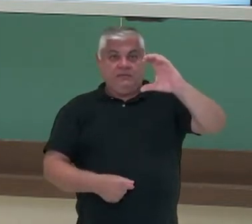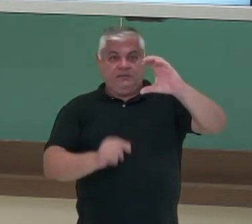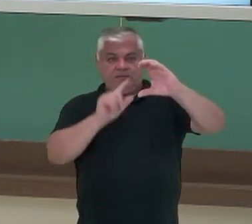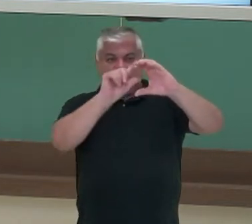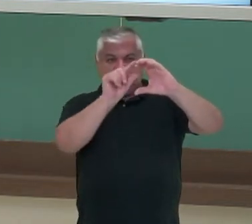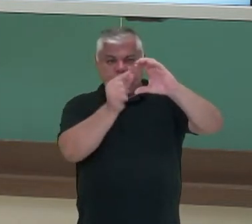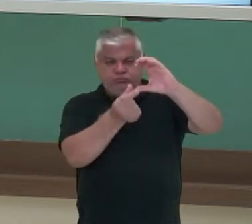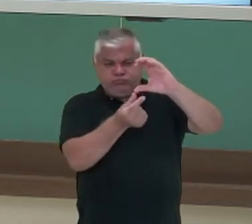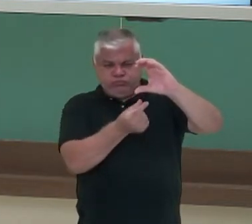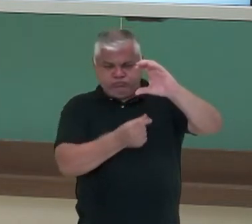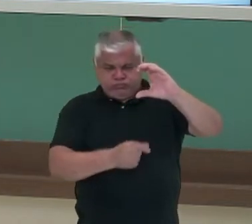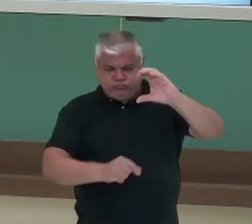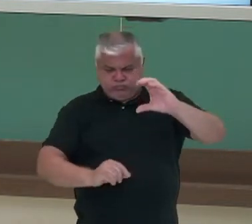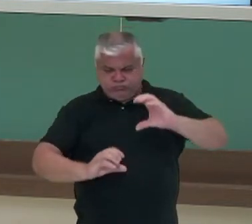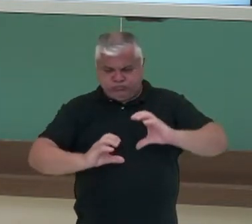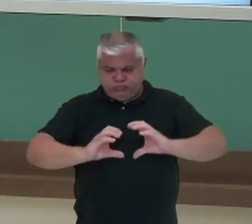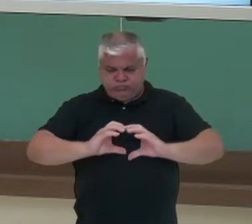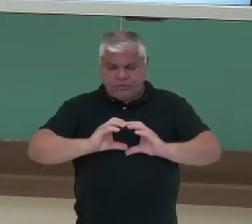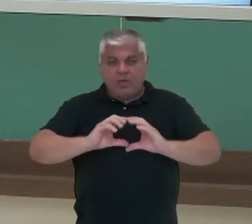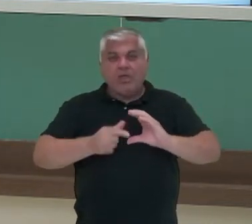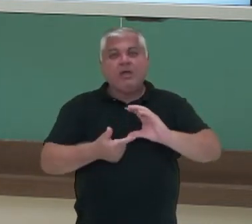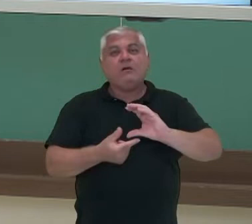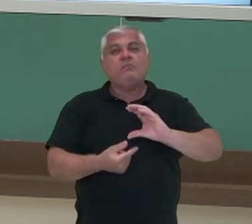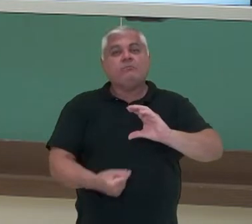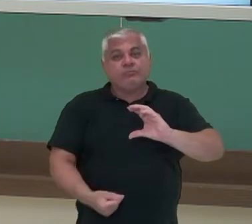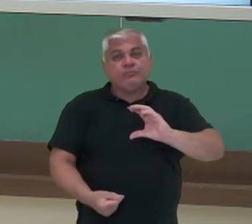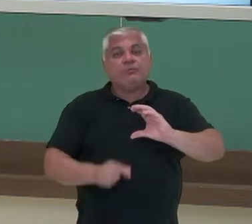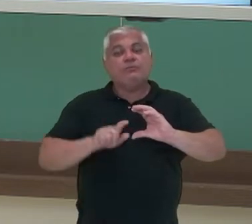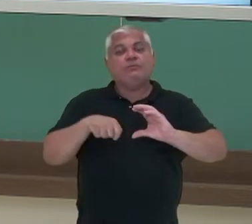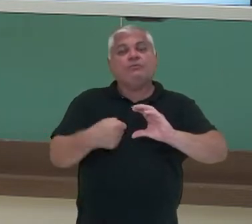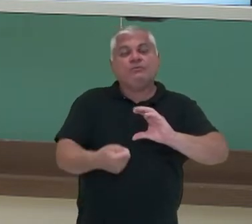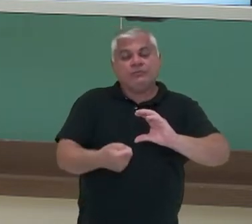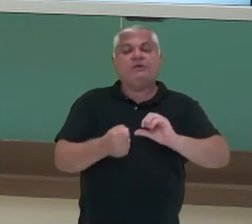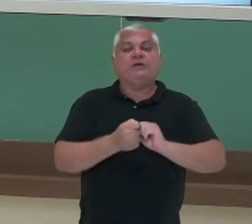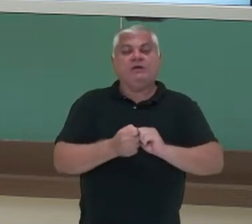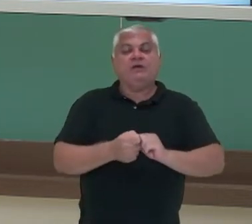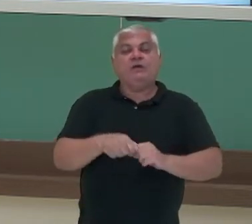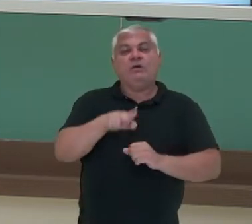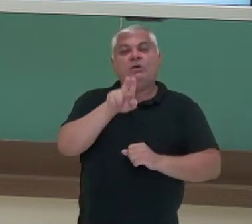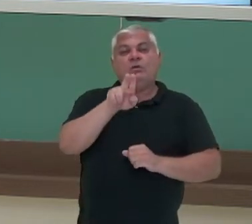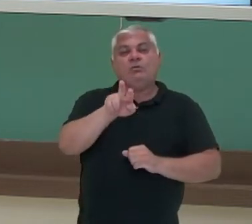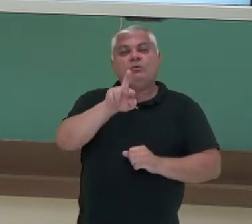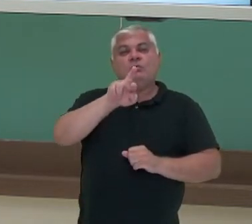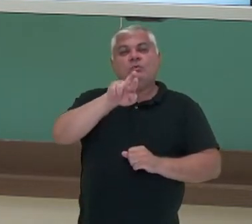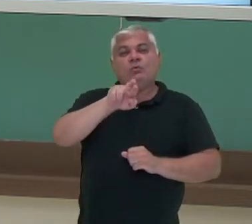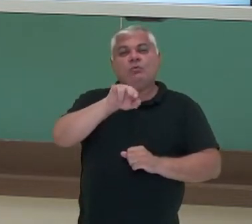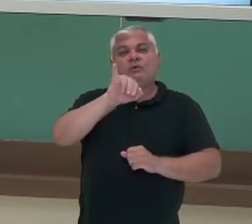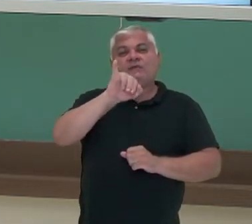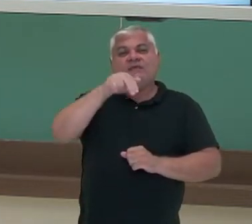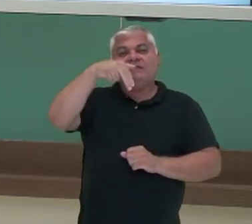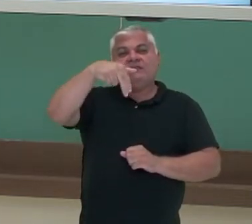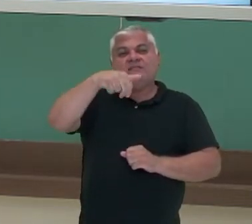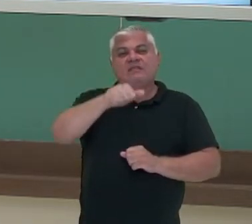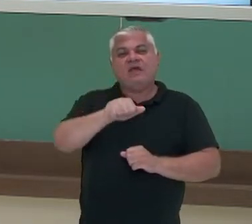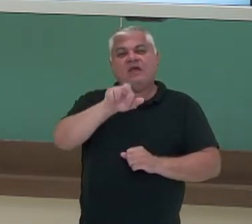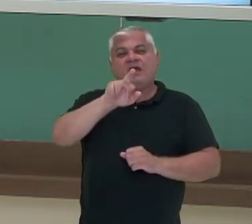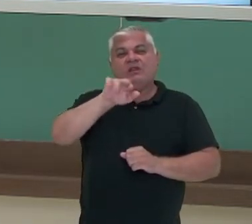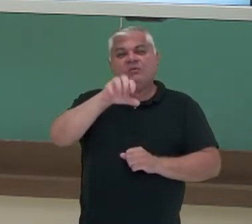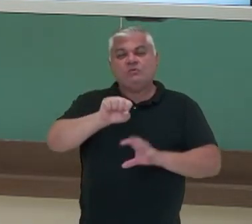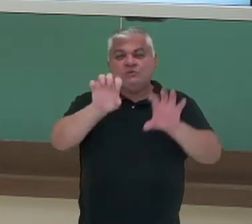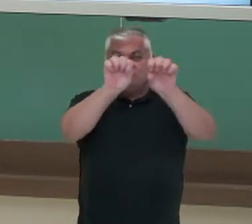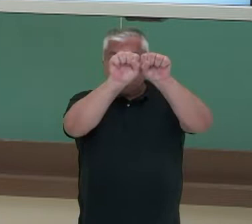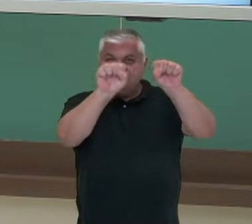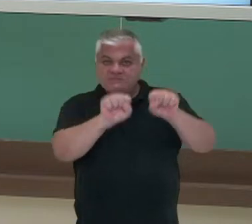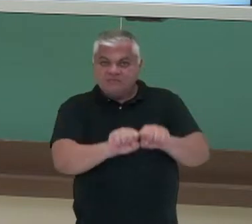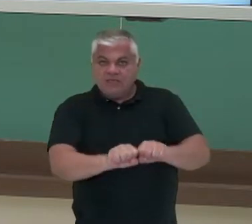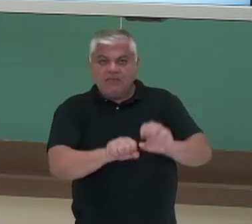uréter, bexiga, uretra, nós temos as vias urinárias. O sistema urinário como um todo,